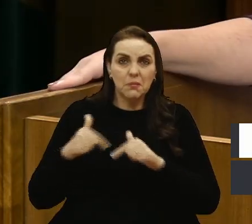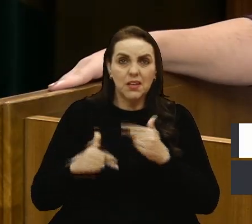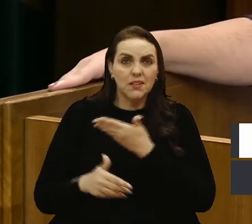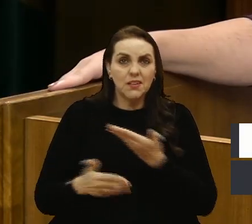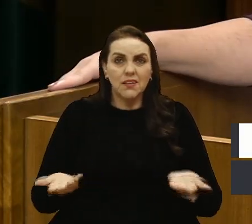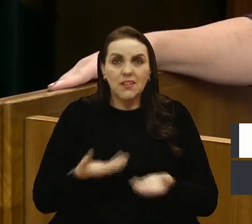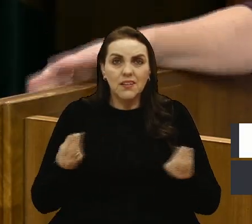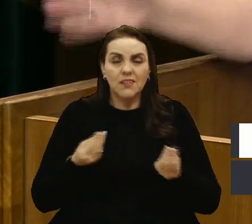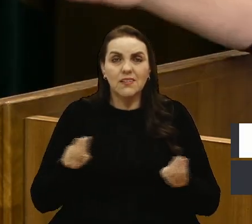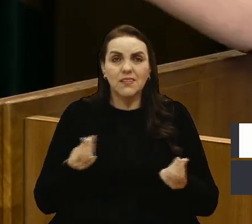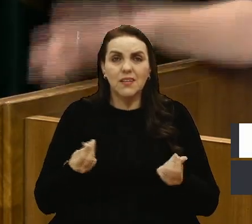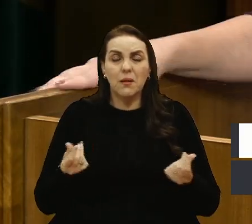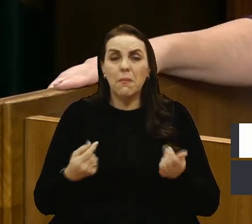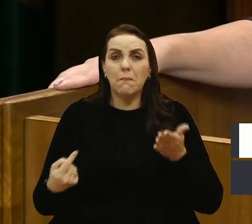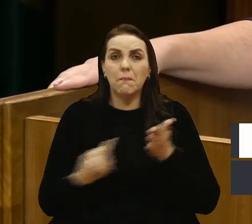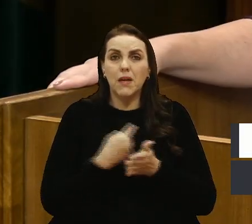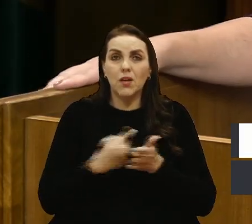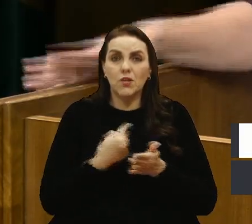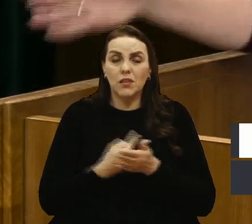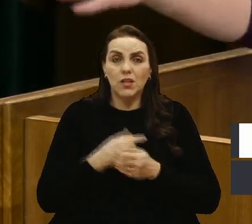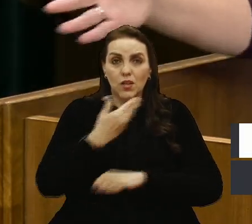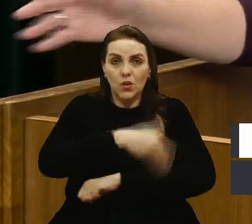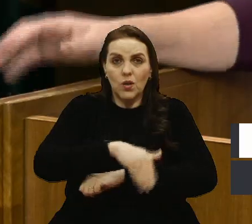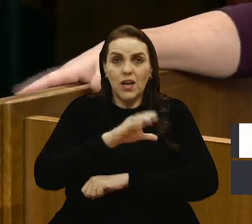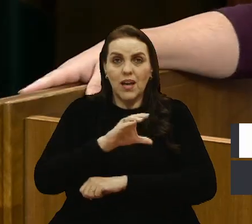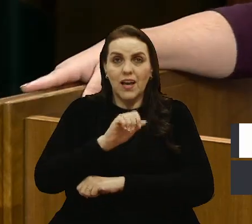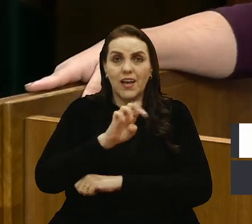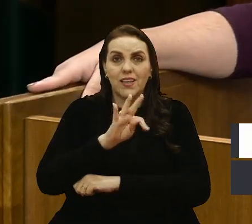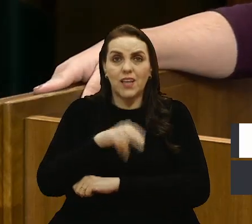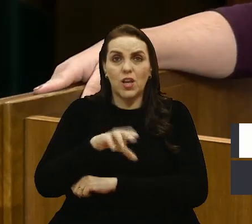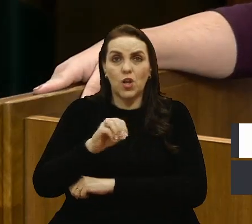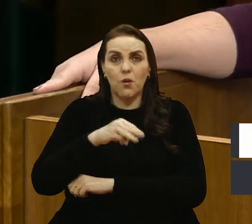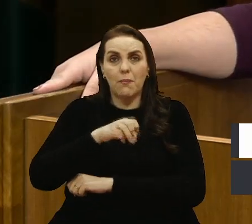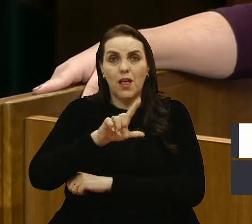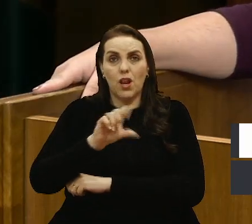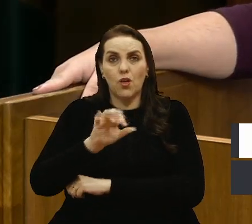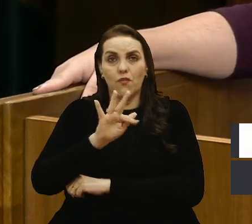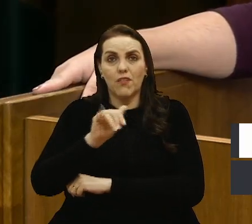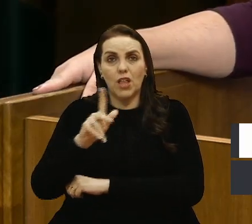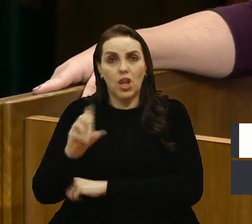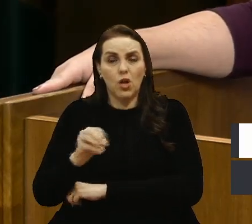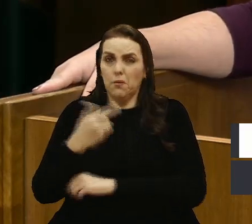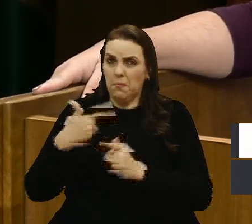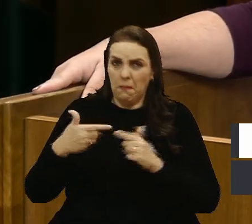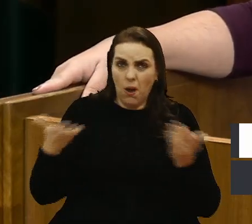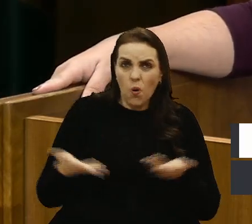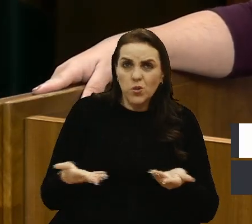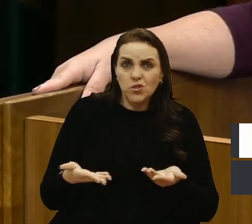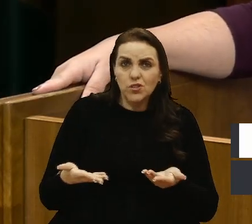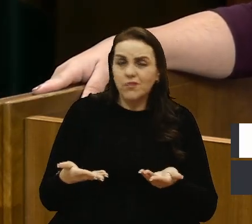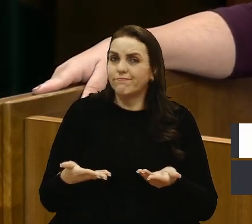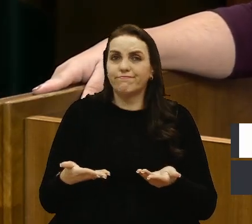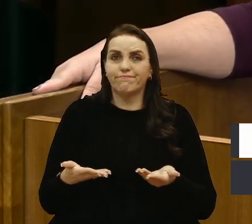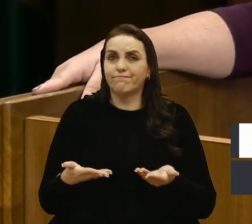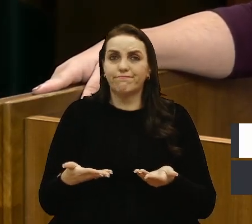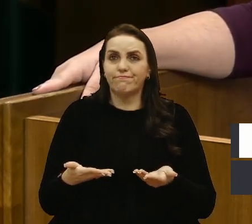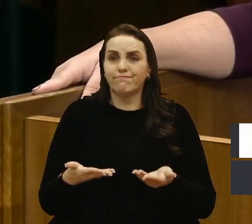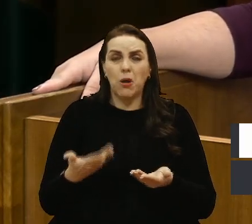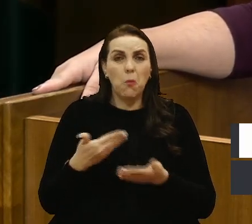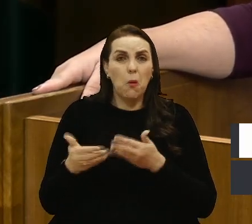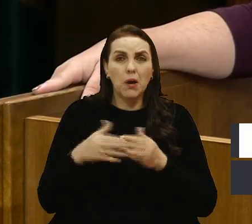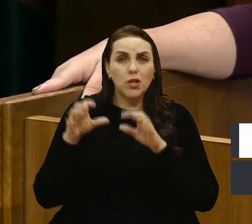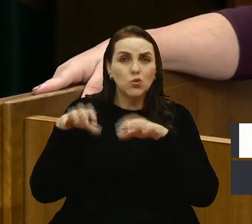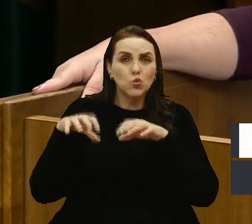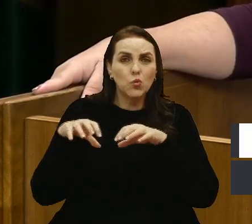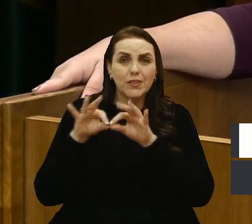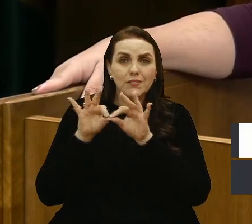me perguntando, porque a Caetano Melo Filho não é de hoje o problema. O problema lá, agora qualquer chuvinha alaga